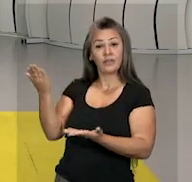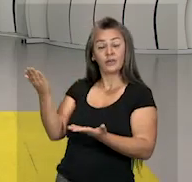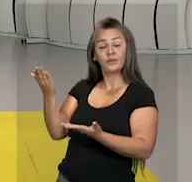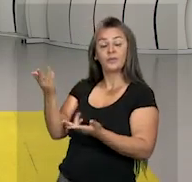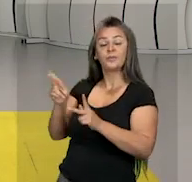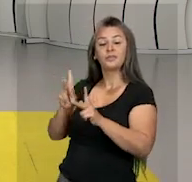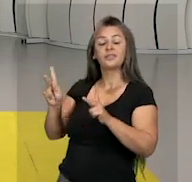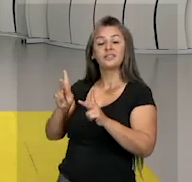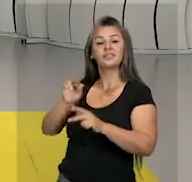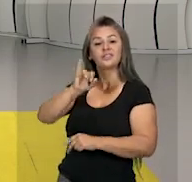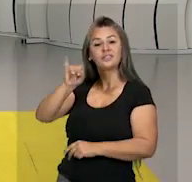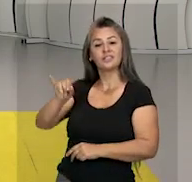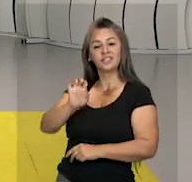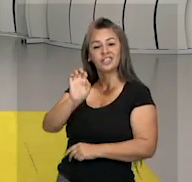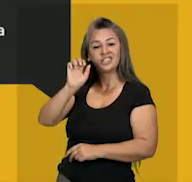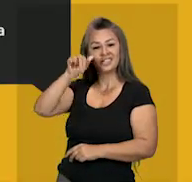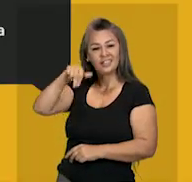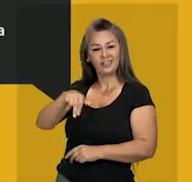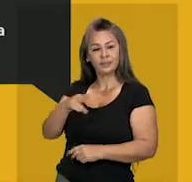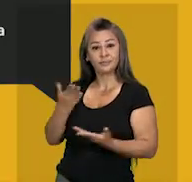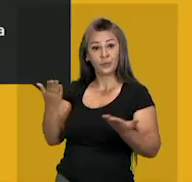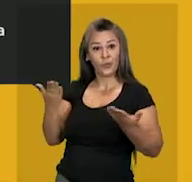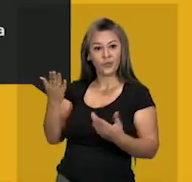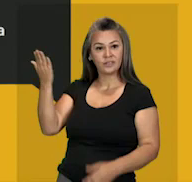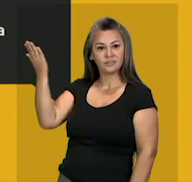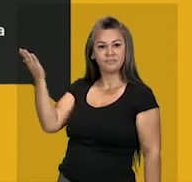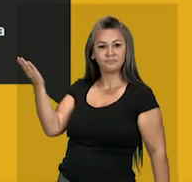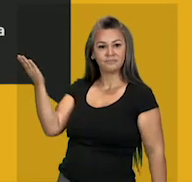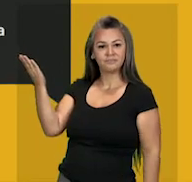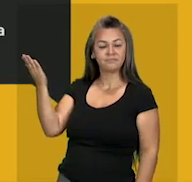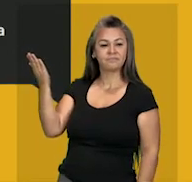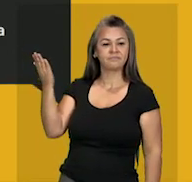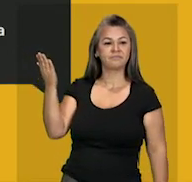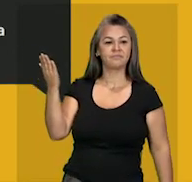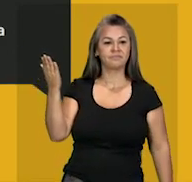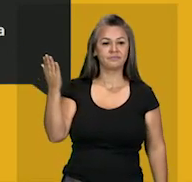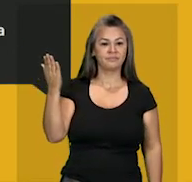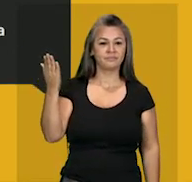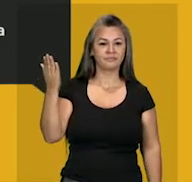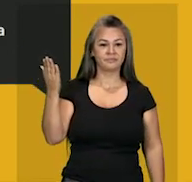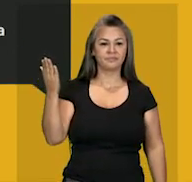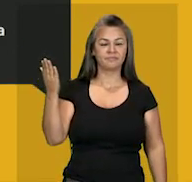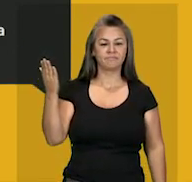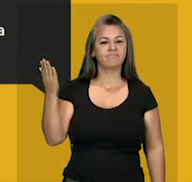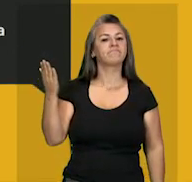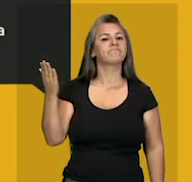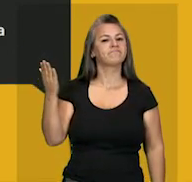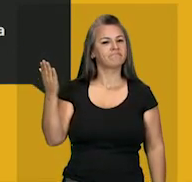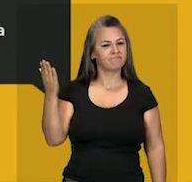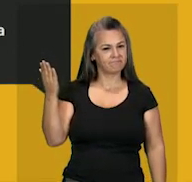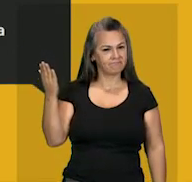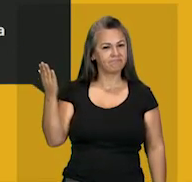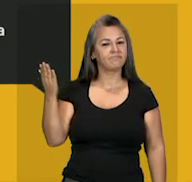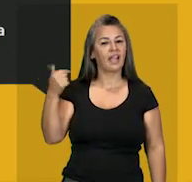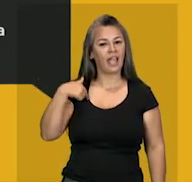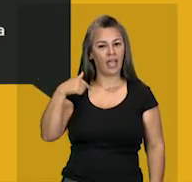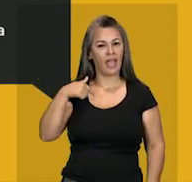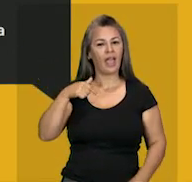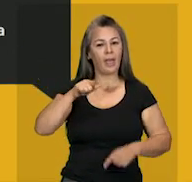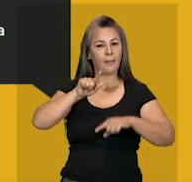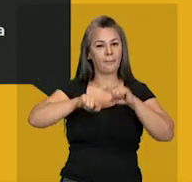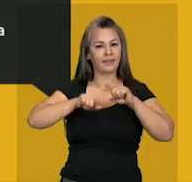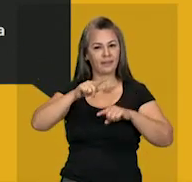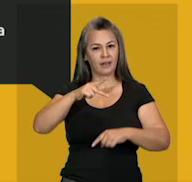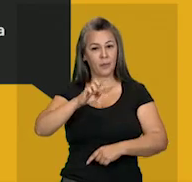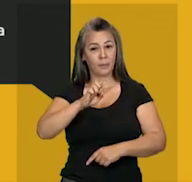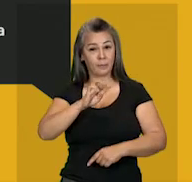hoje nós iremos discutir sobre o Japão, os tigres asiáticos e a Oceania. Essa discussão vocês vão encontrar nas semanas 4 e 5 do